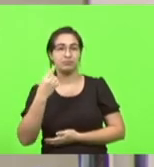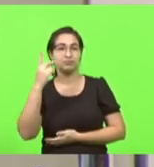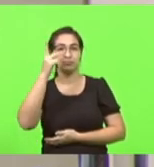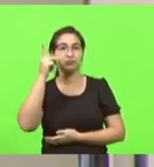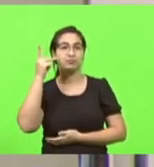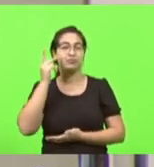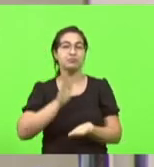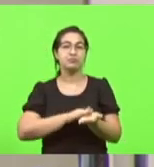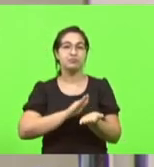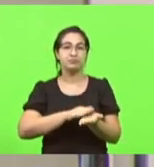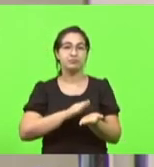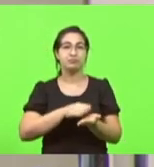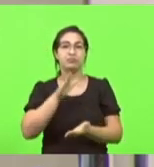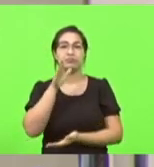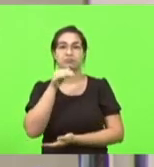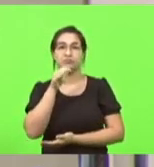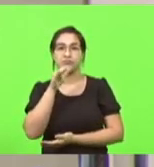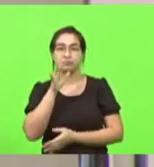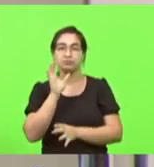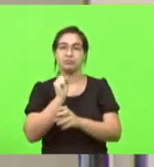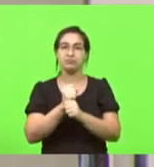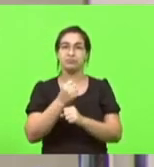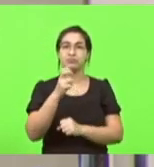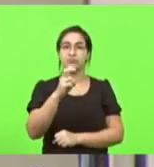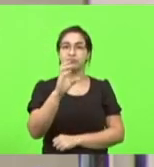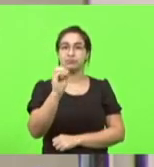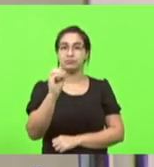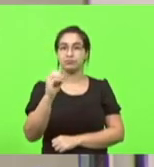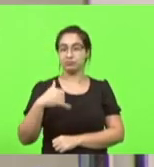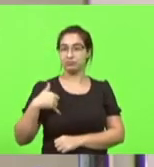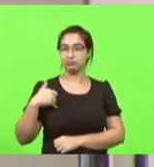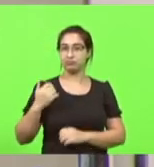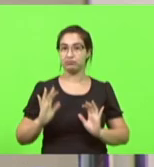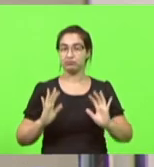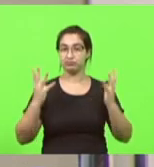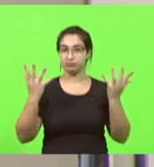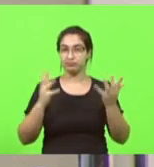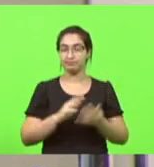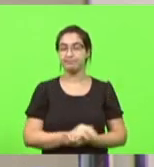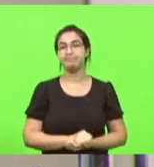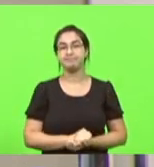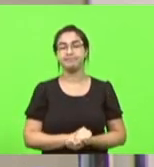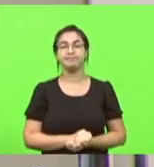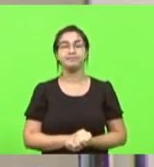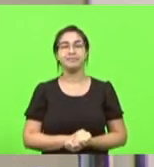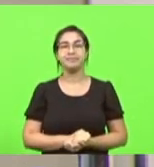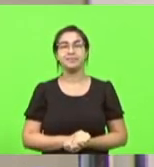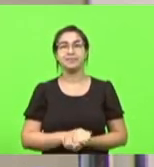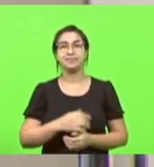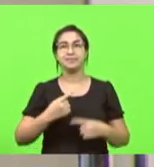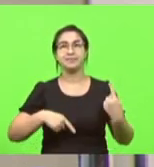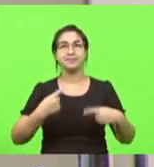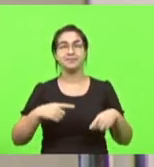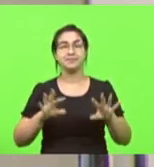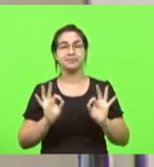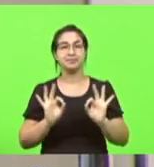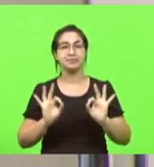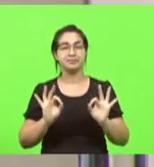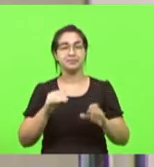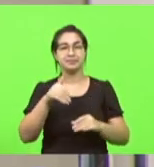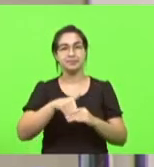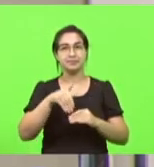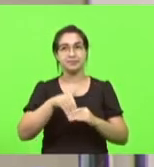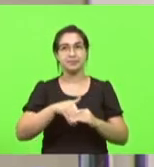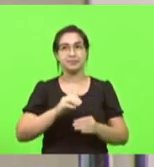manifestando aplausos à Casam pela passagem dos seus 50 anos de existência. Em discussão. Não havendo quem queira discutir em votação, deputados que aprovam permaneçam